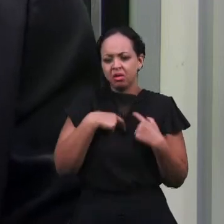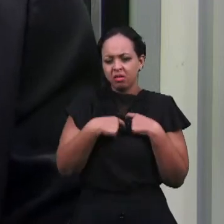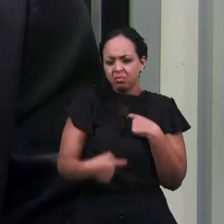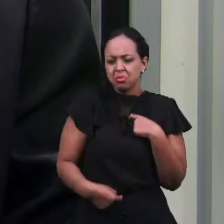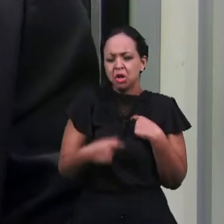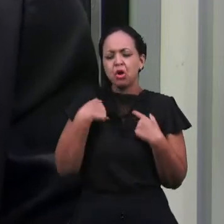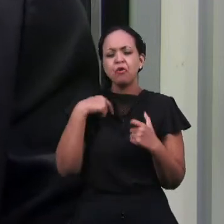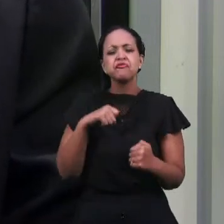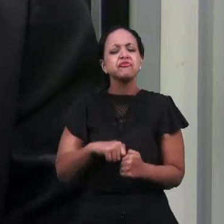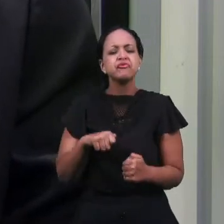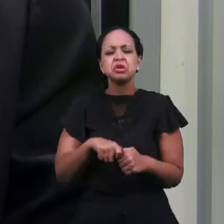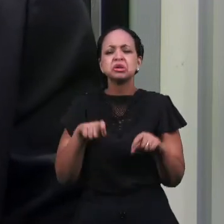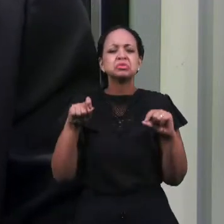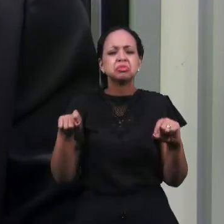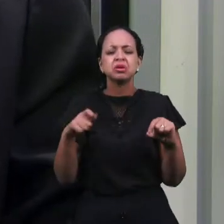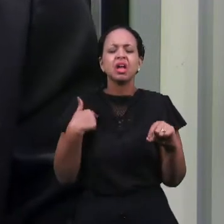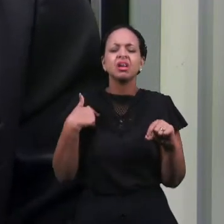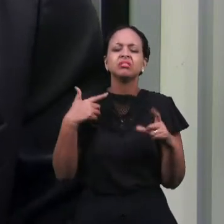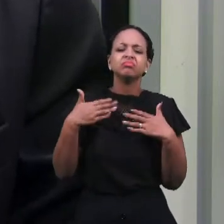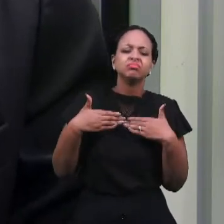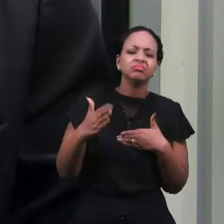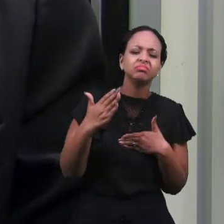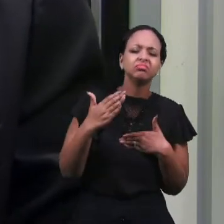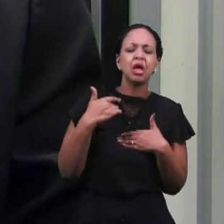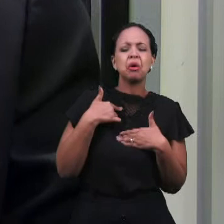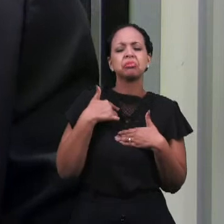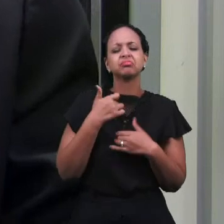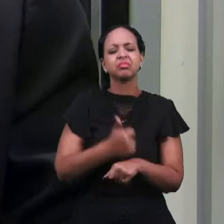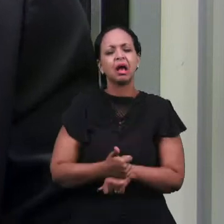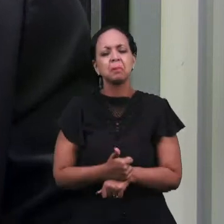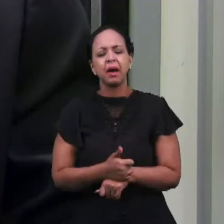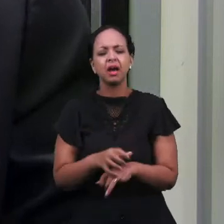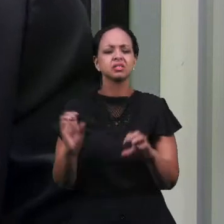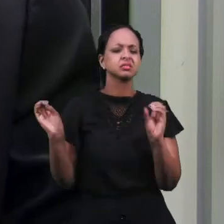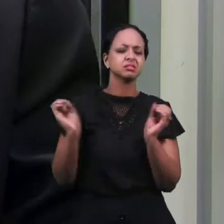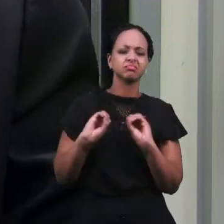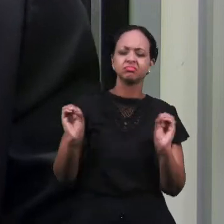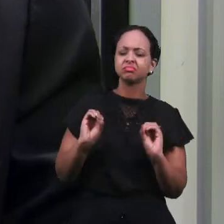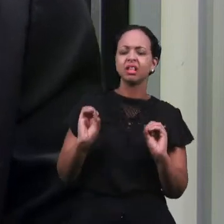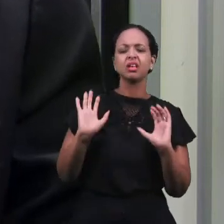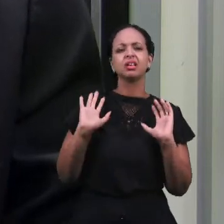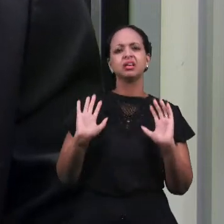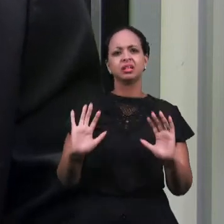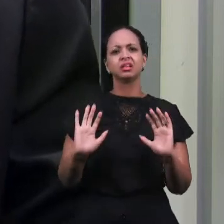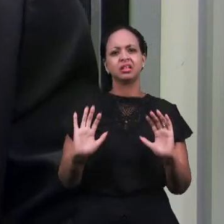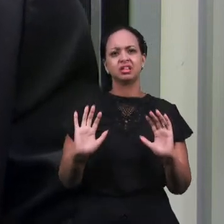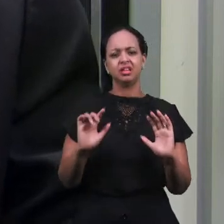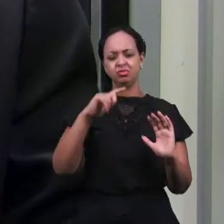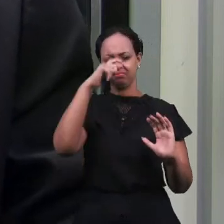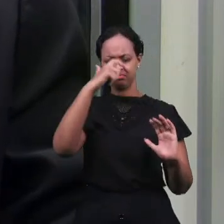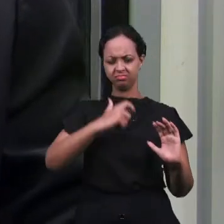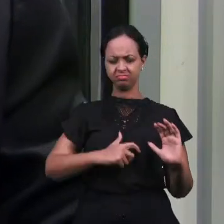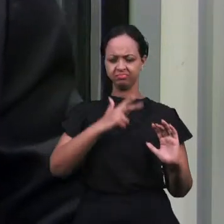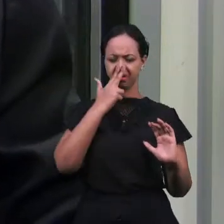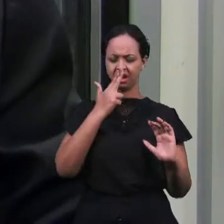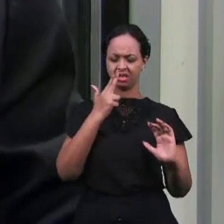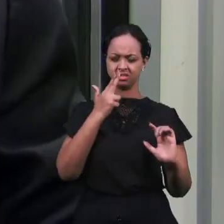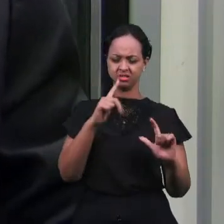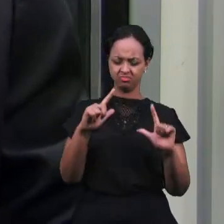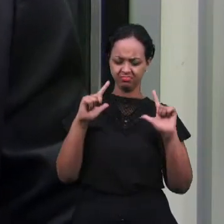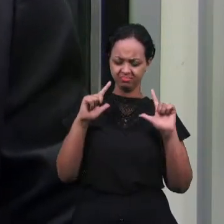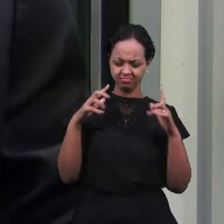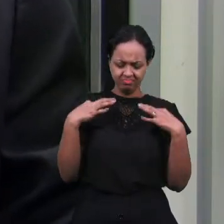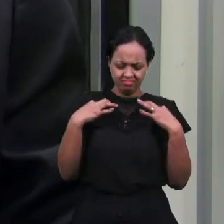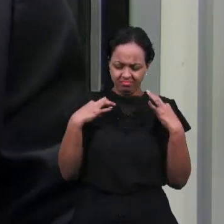tinha feito, o que eu devia fazer, né? Eu não era capaz, era aquilo que se apresentava, né?